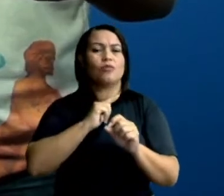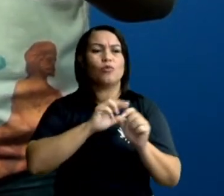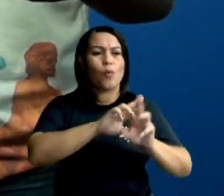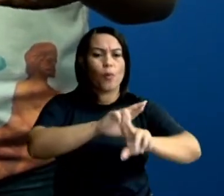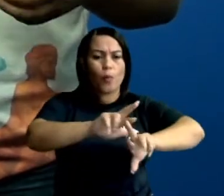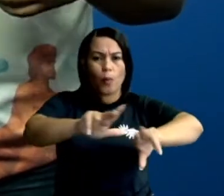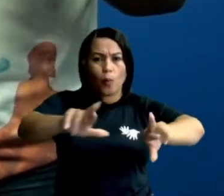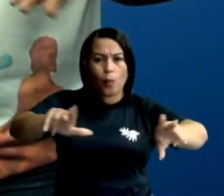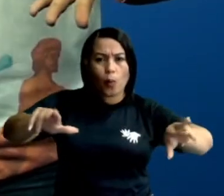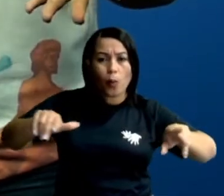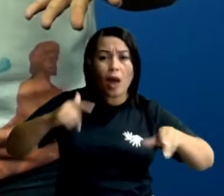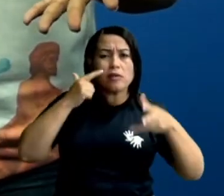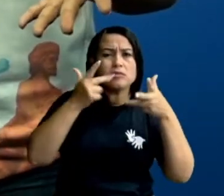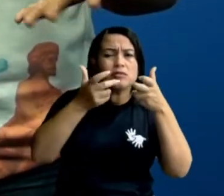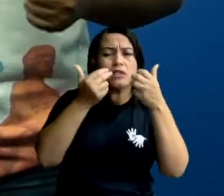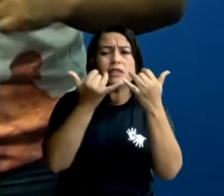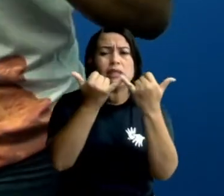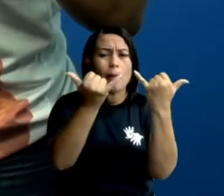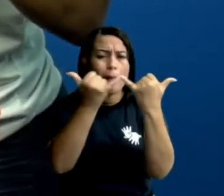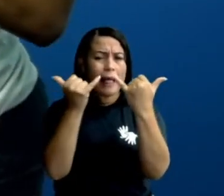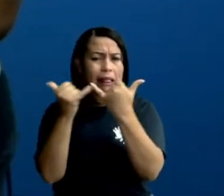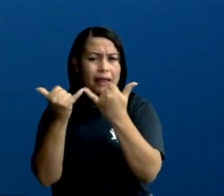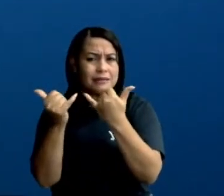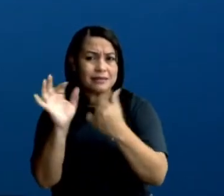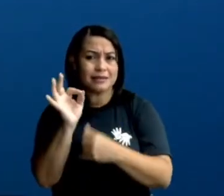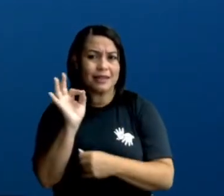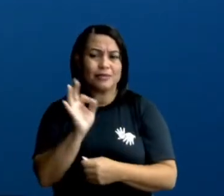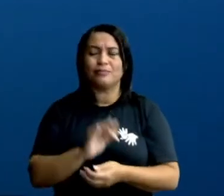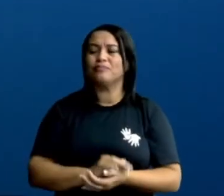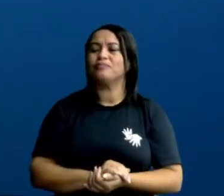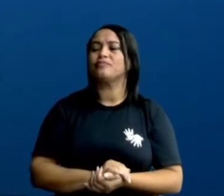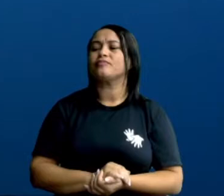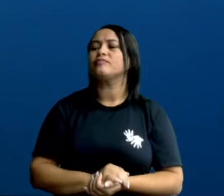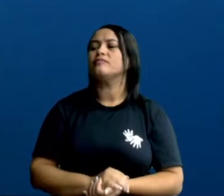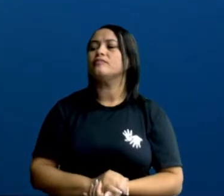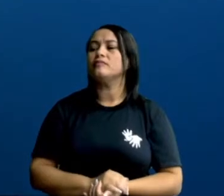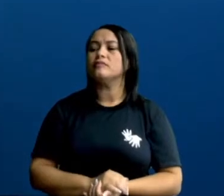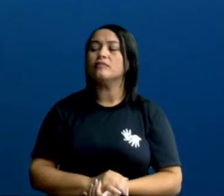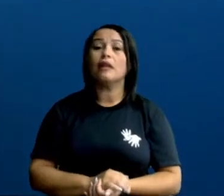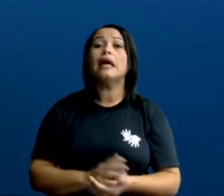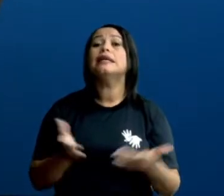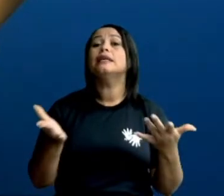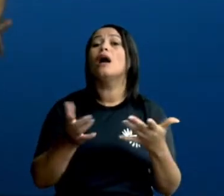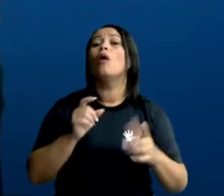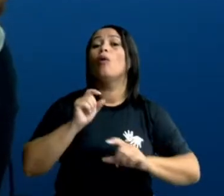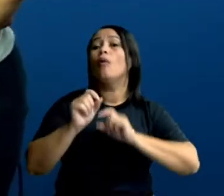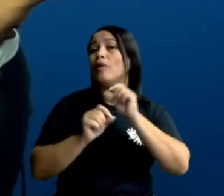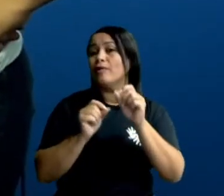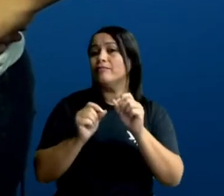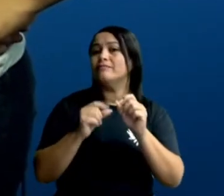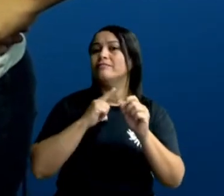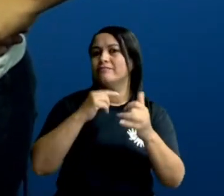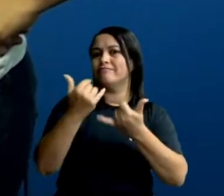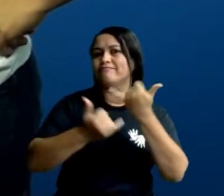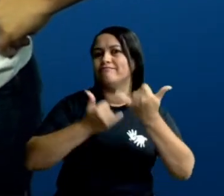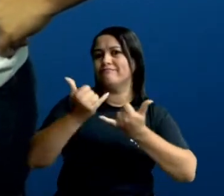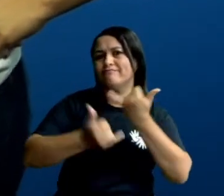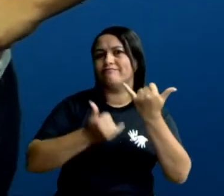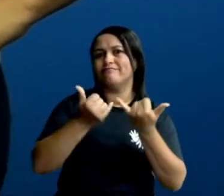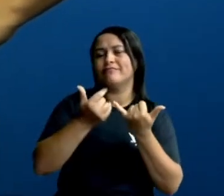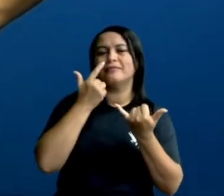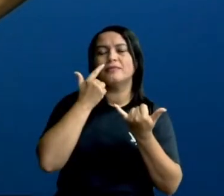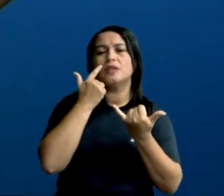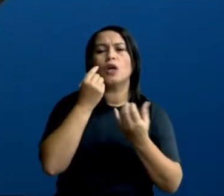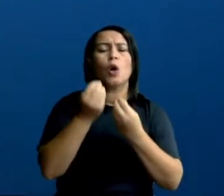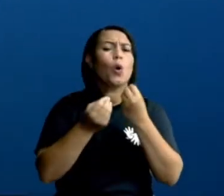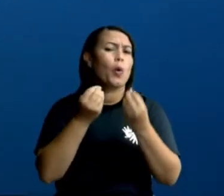objetos, tá certo? Semelhante a eles, tá? E agora, um joguinho.